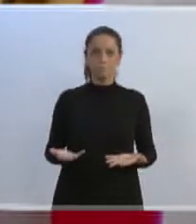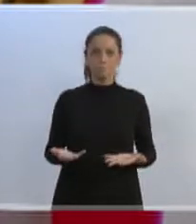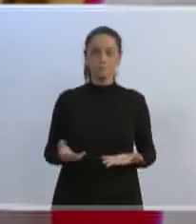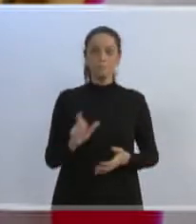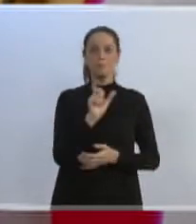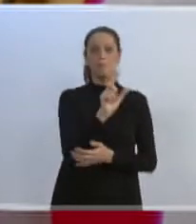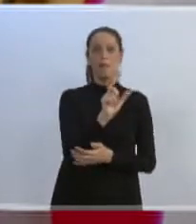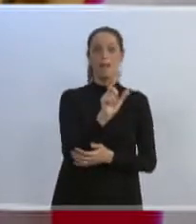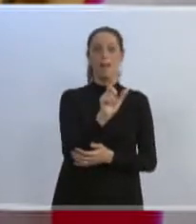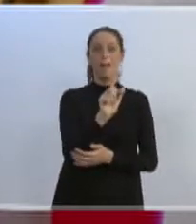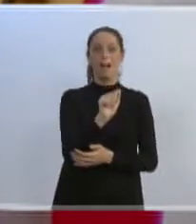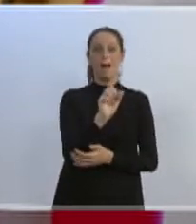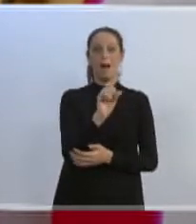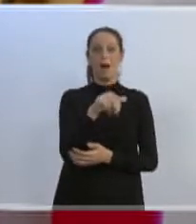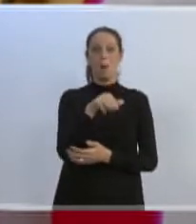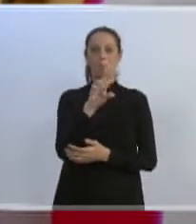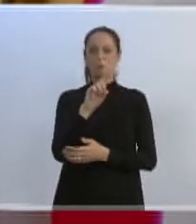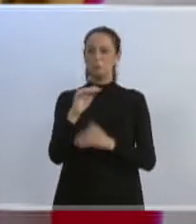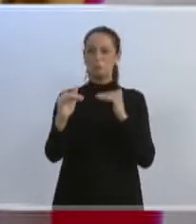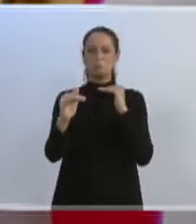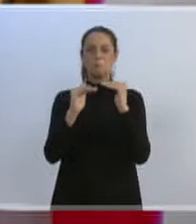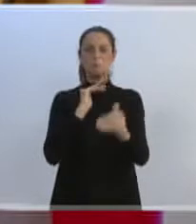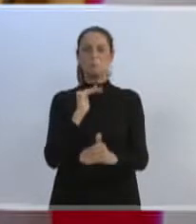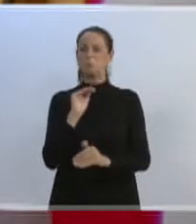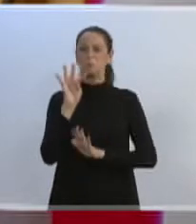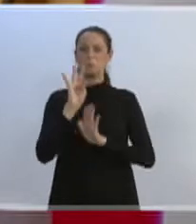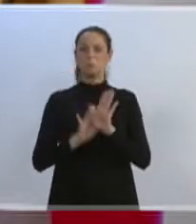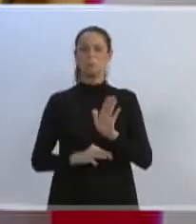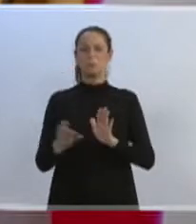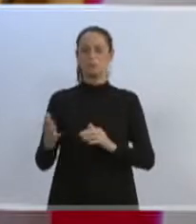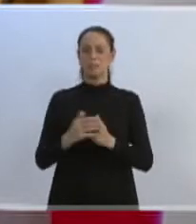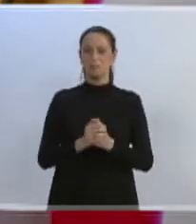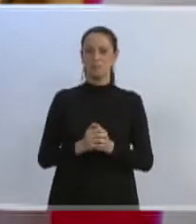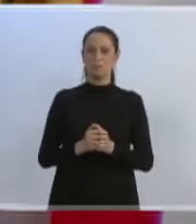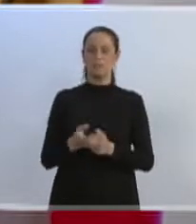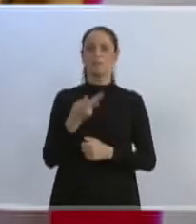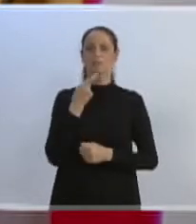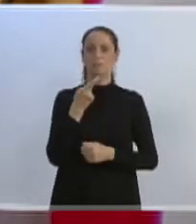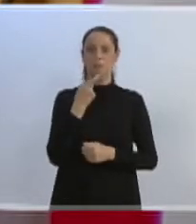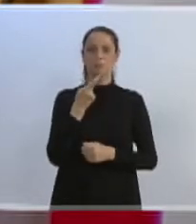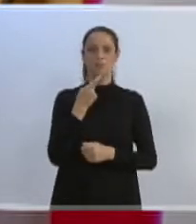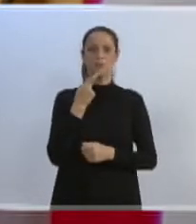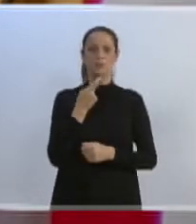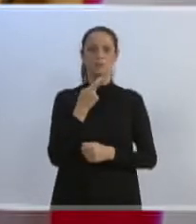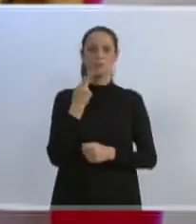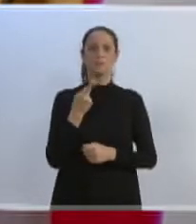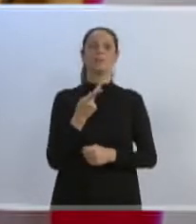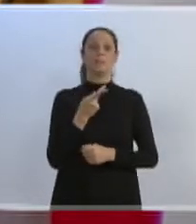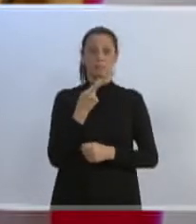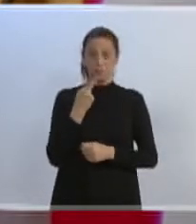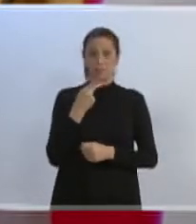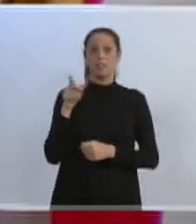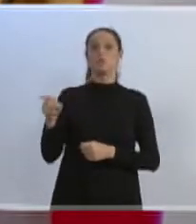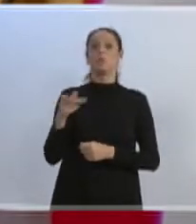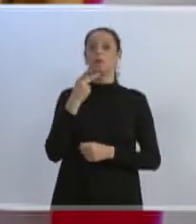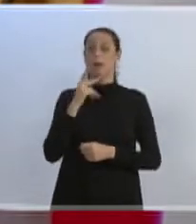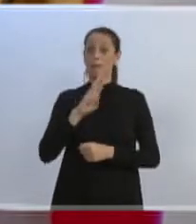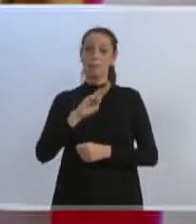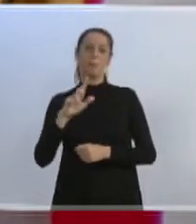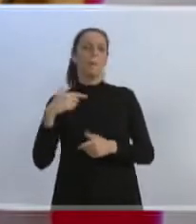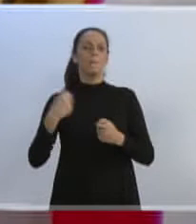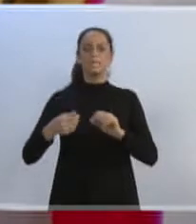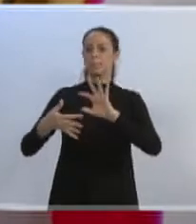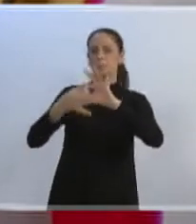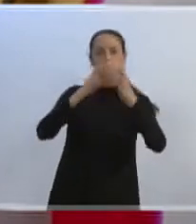muito correta aqui nesse texto, nobre vereador. E dizer a Vossa Excelência que eu tenho aqui, quando Vossa Excelência fala em conectar Blumenau na